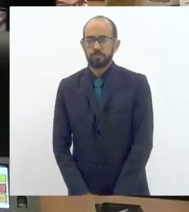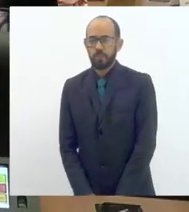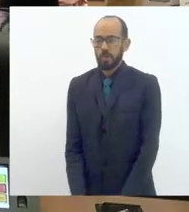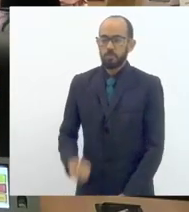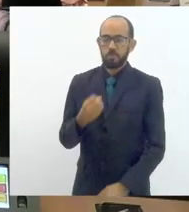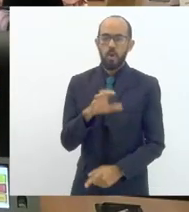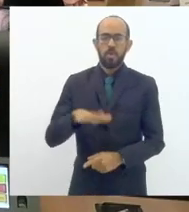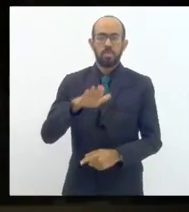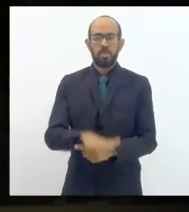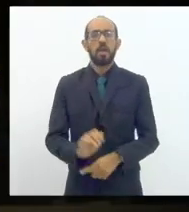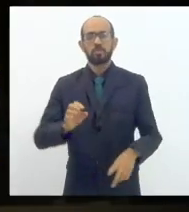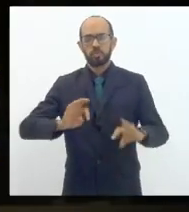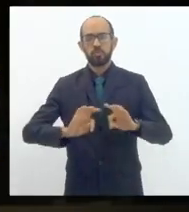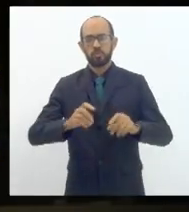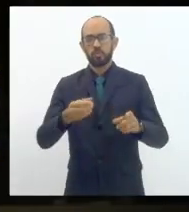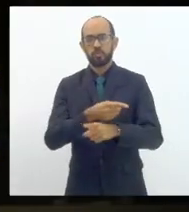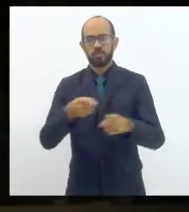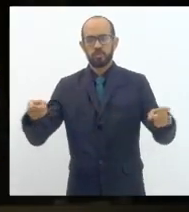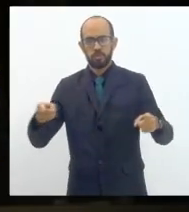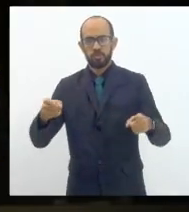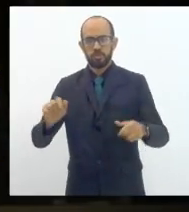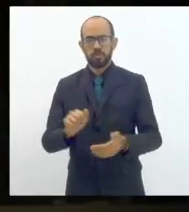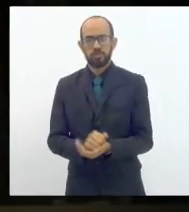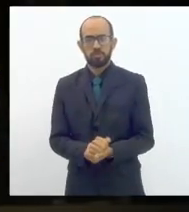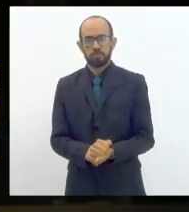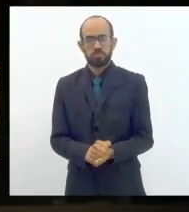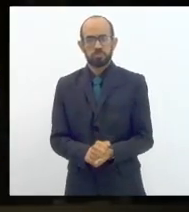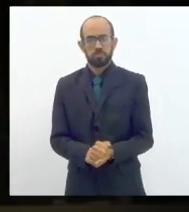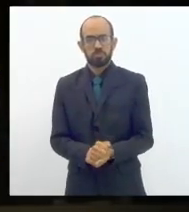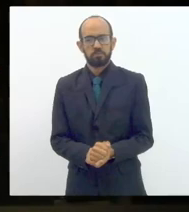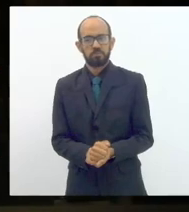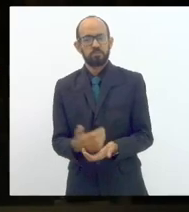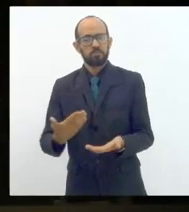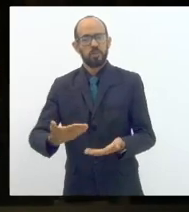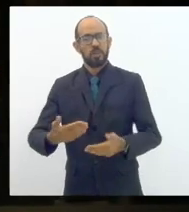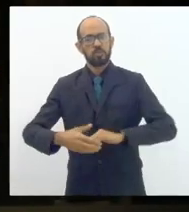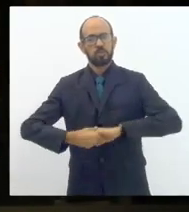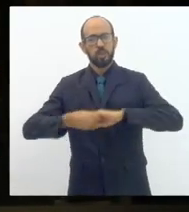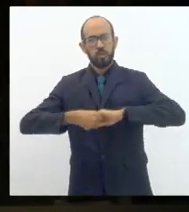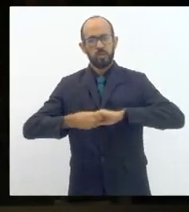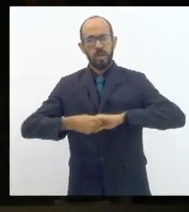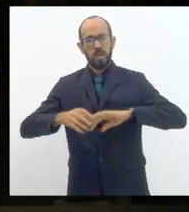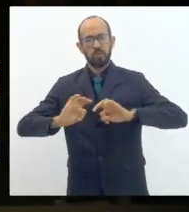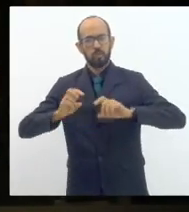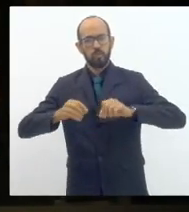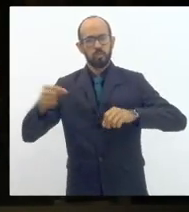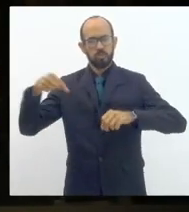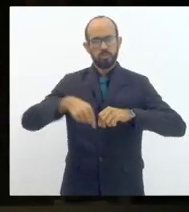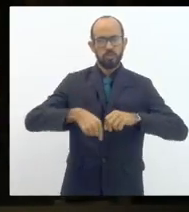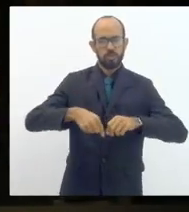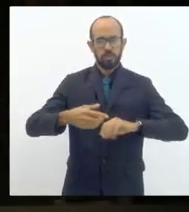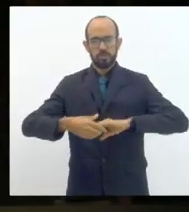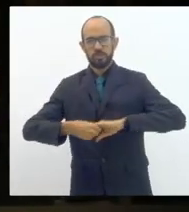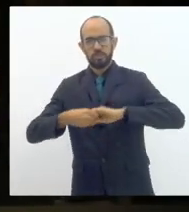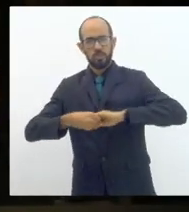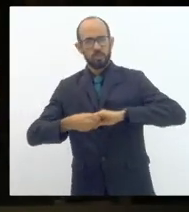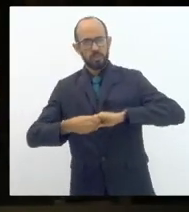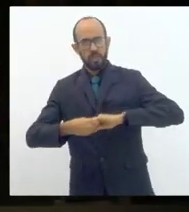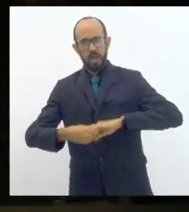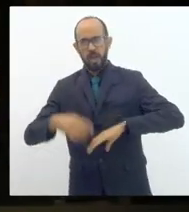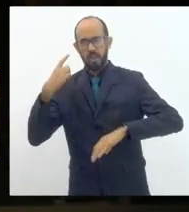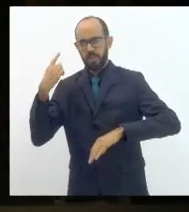Boa tarde a todos. Primeiramente, eu gostaria de saudar todos que estão aqui, saudar a